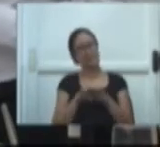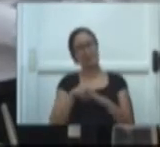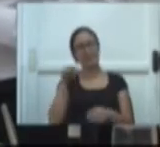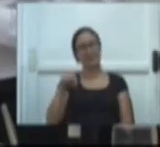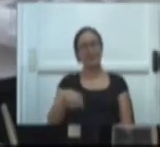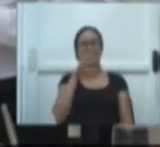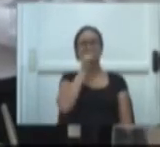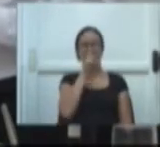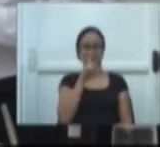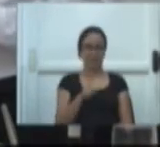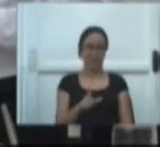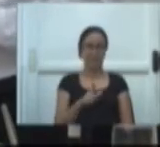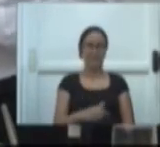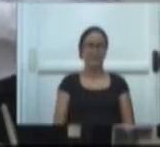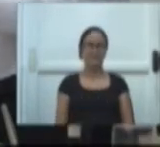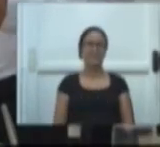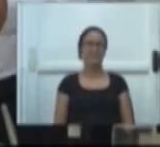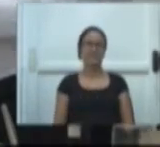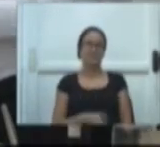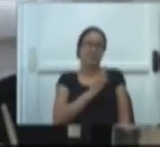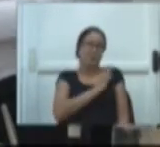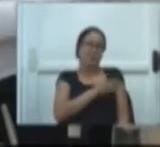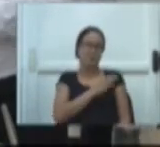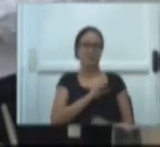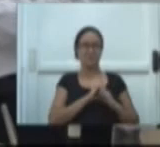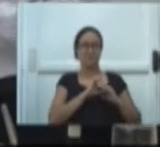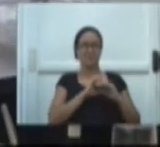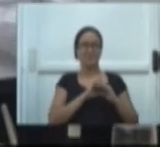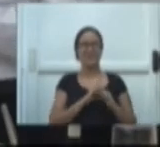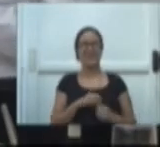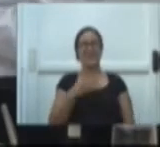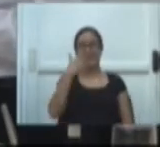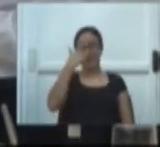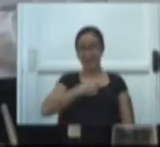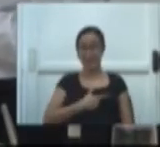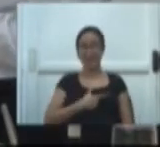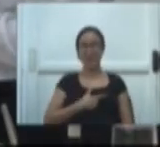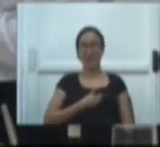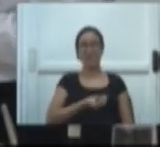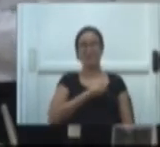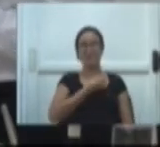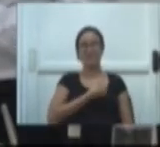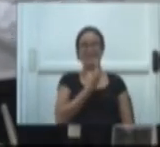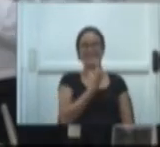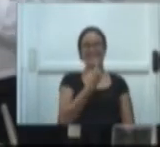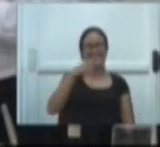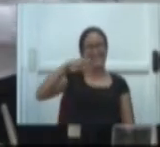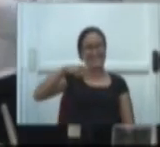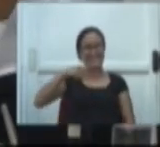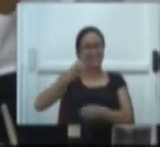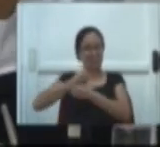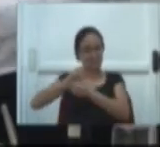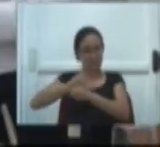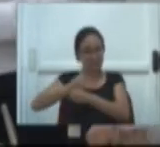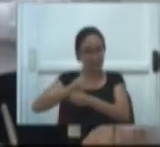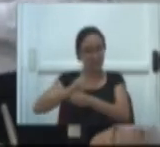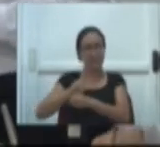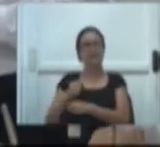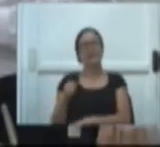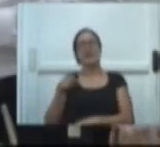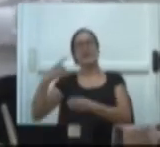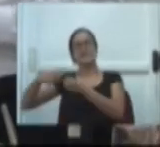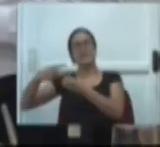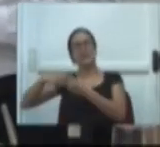de coração. Vivi 17 anos em Ribeirão Preto e quase 34 já em Limeira, né? Então, também quero